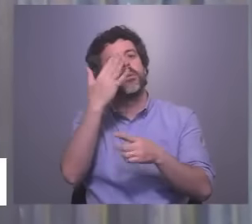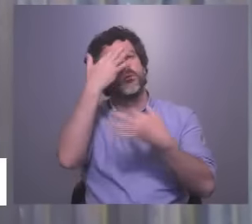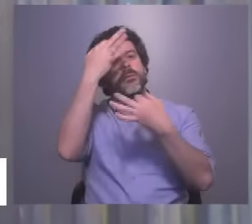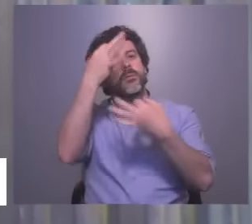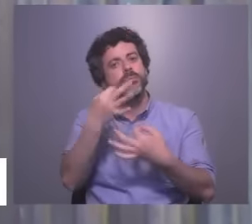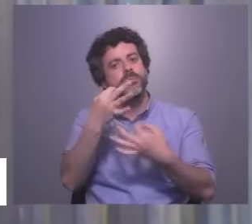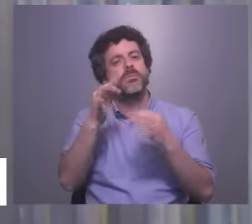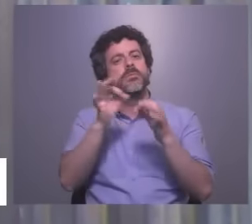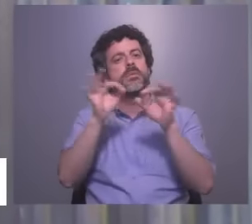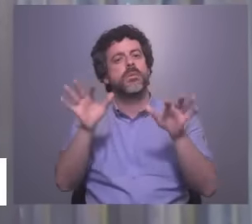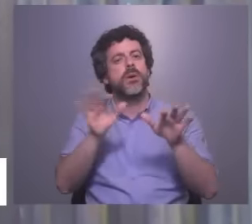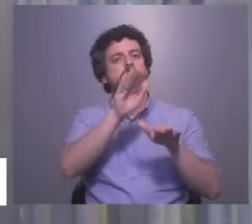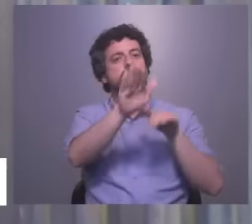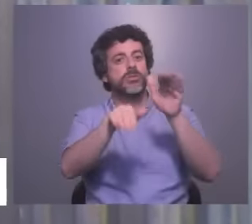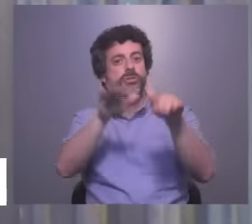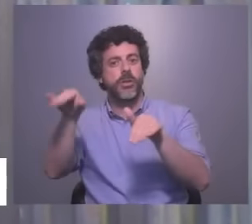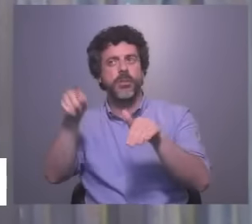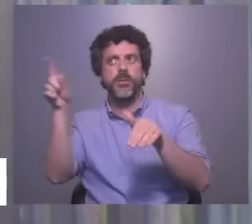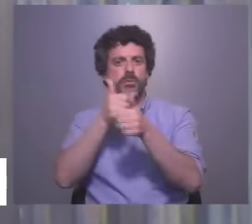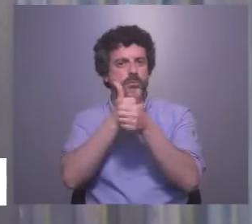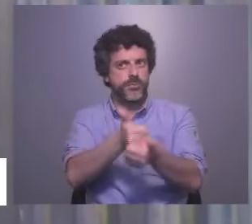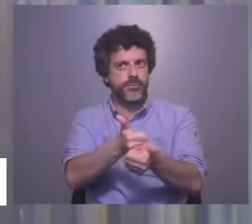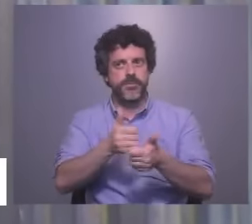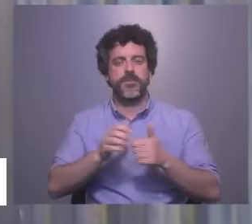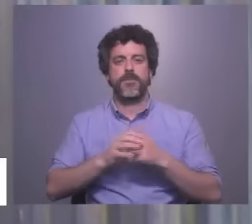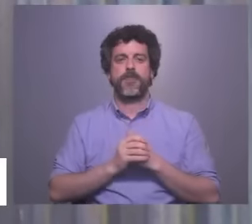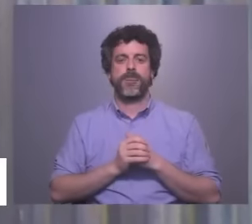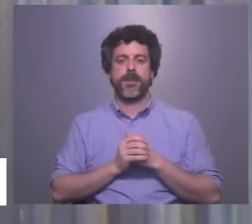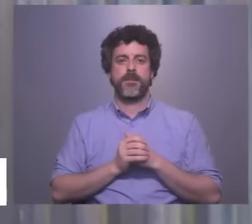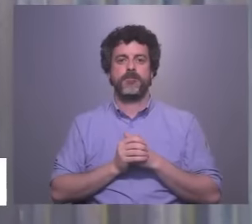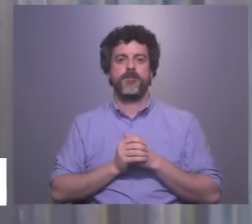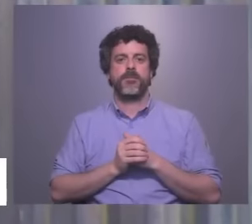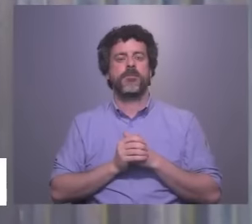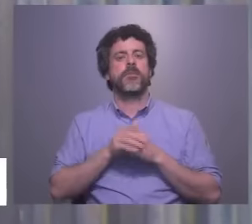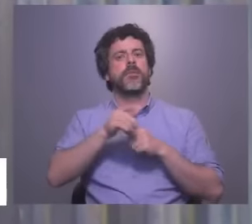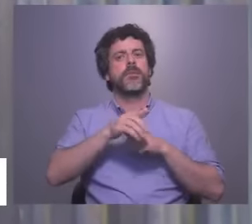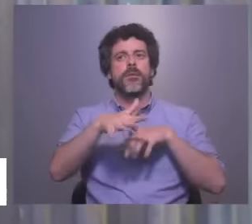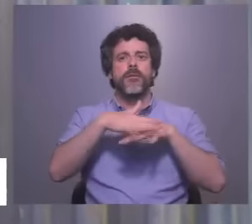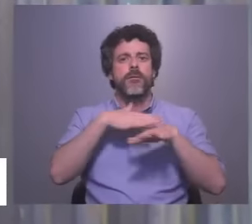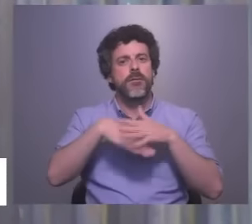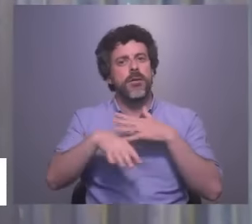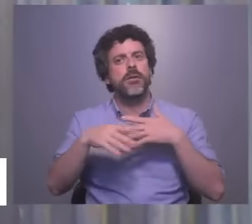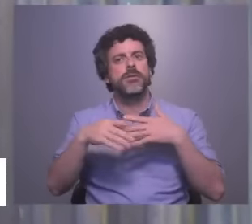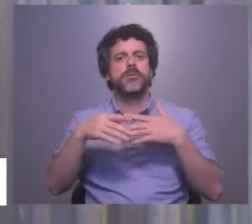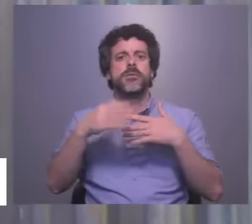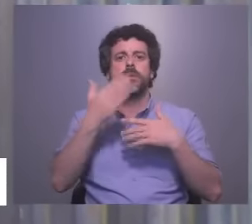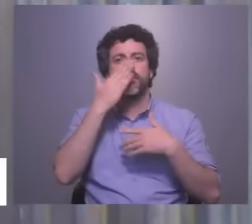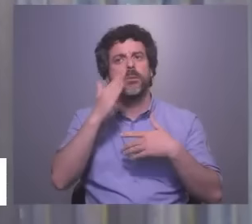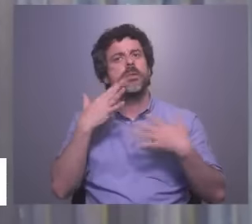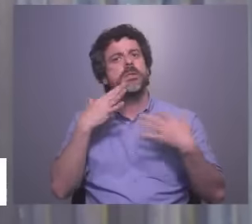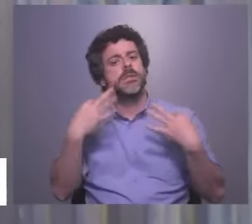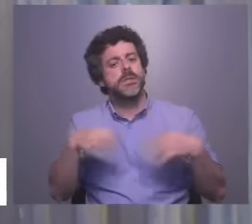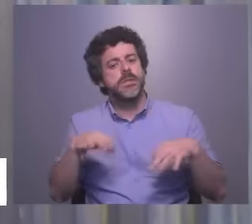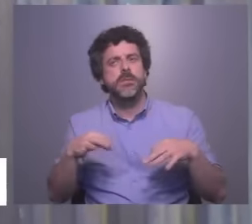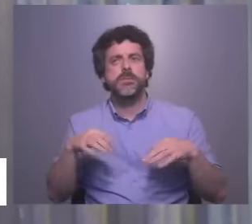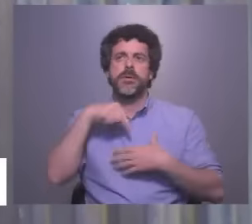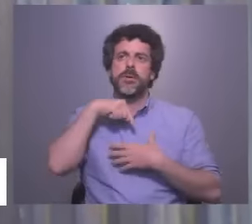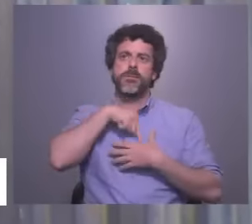Irmãos, eu, prisioneiro pela causa do Senhor, recomendo-vos que vos